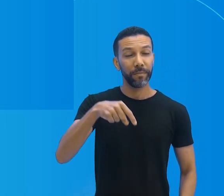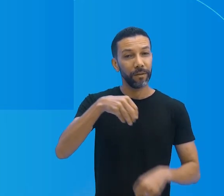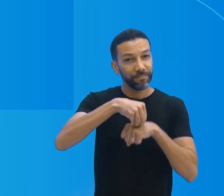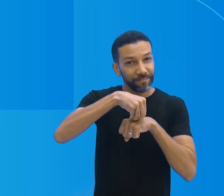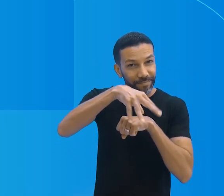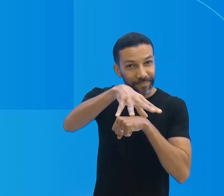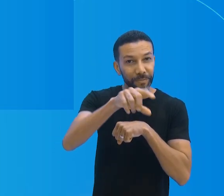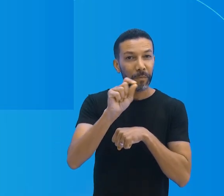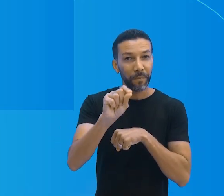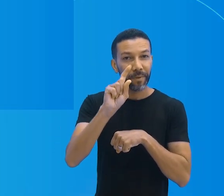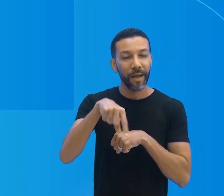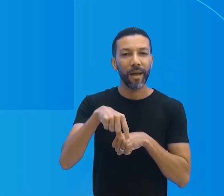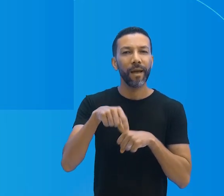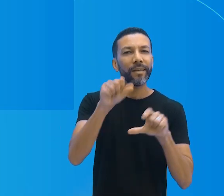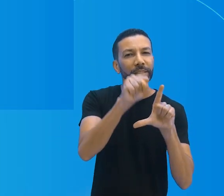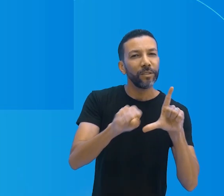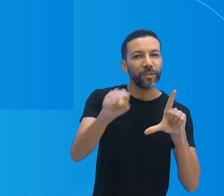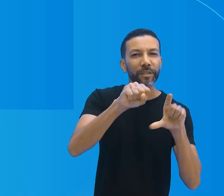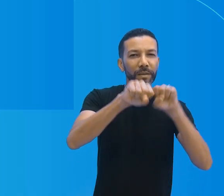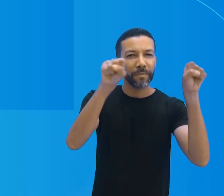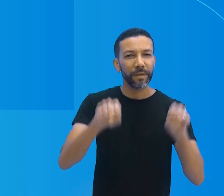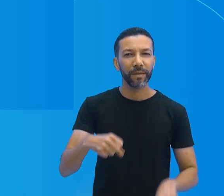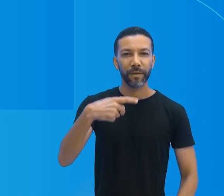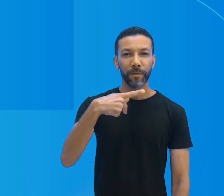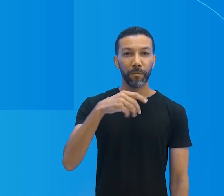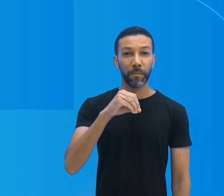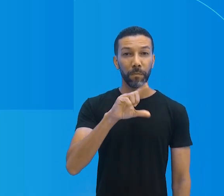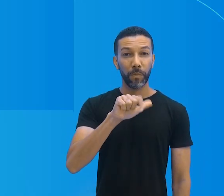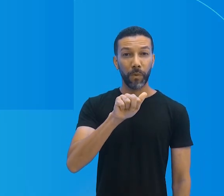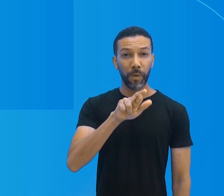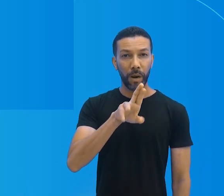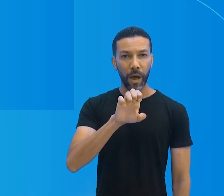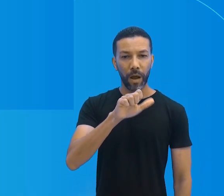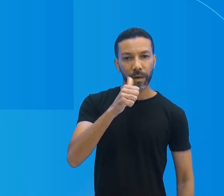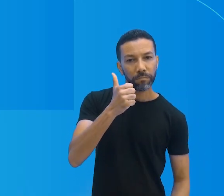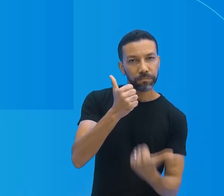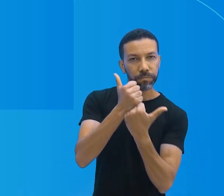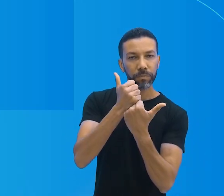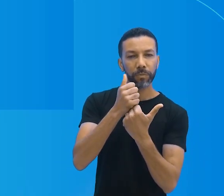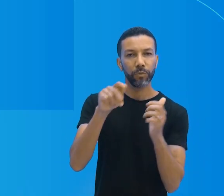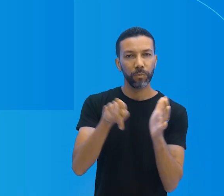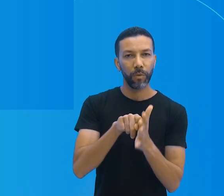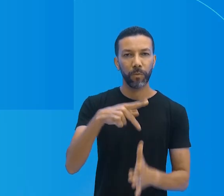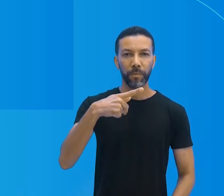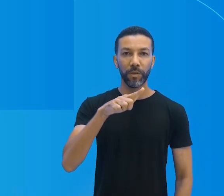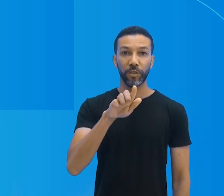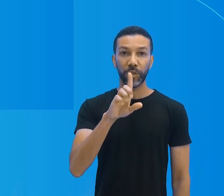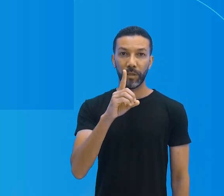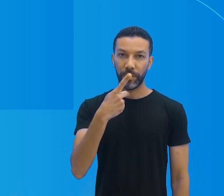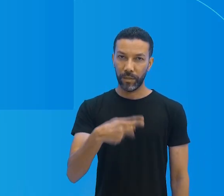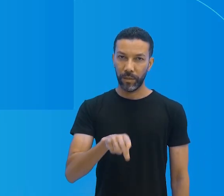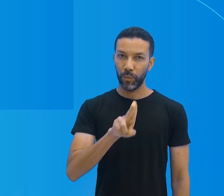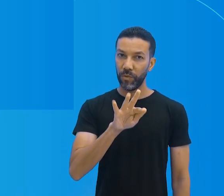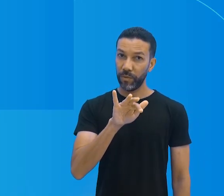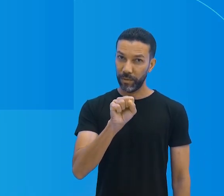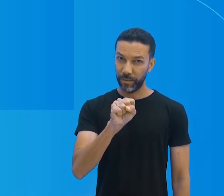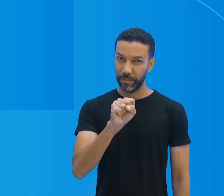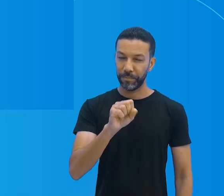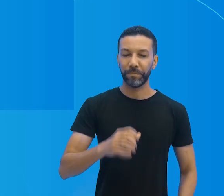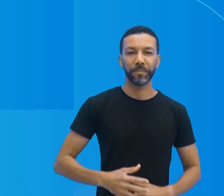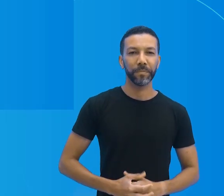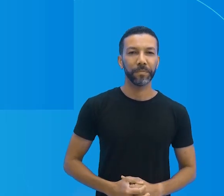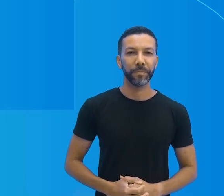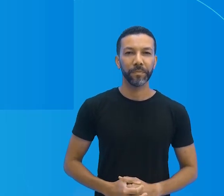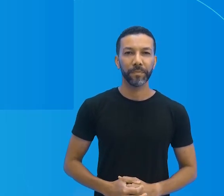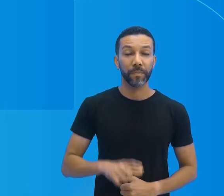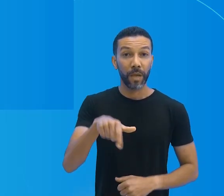compartilhar com vocês o Polari, que é o sistema que vai dar todo o suporte para o PGD na nossa